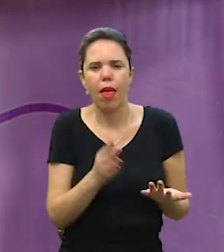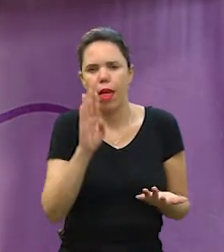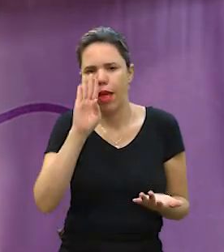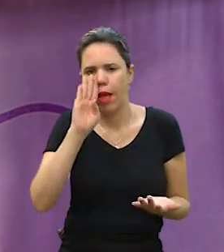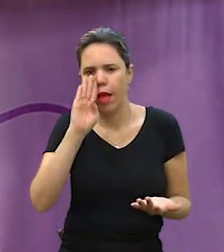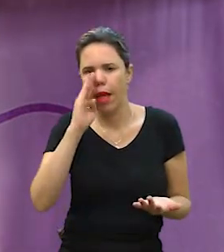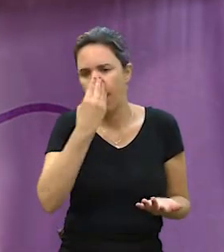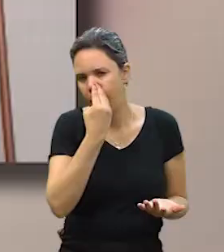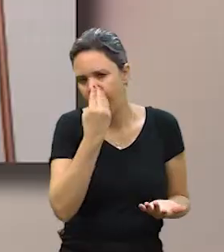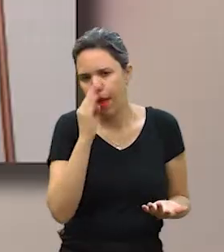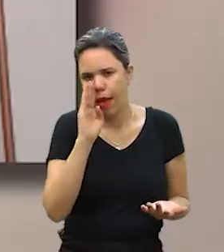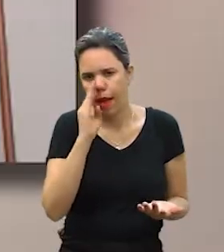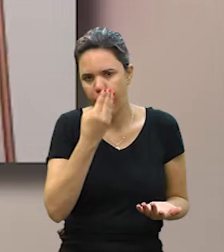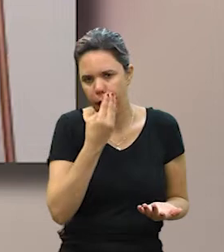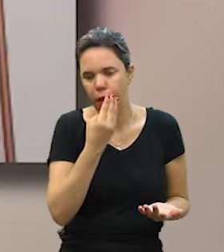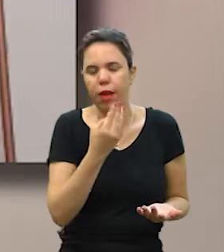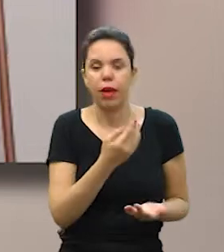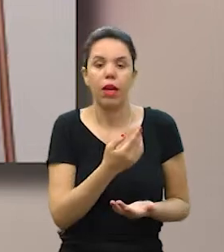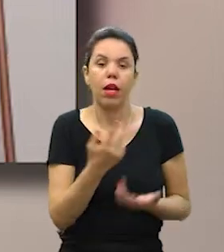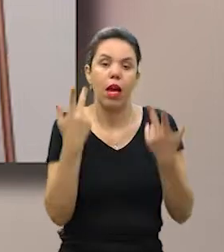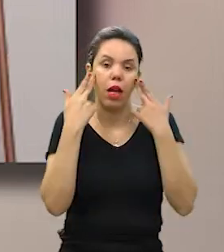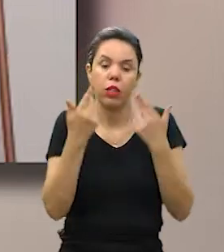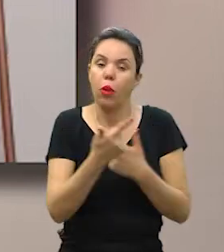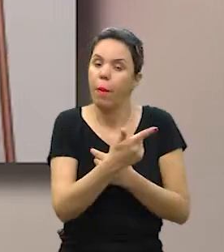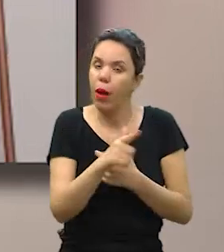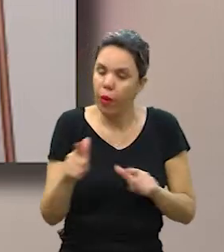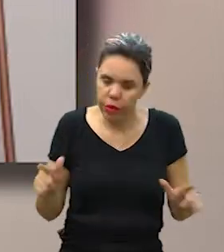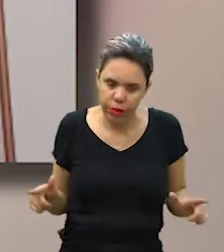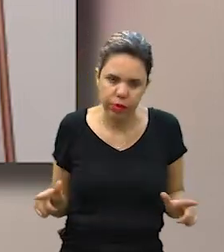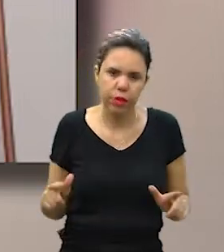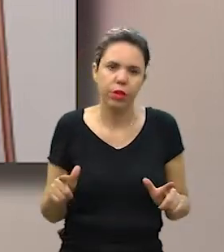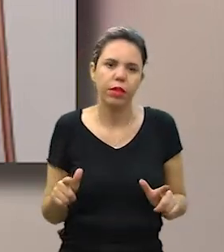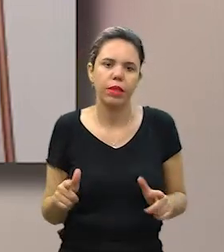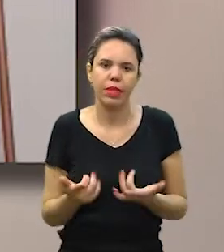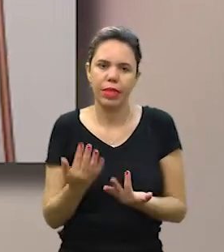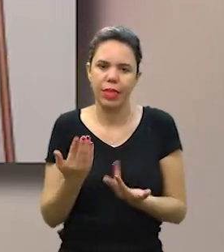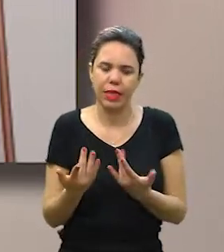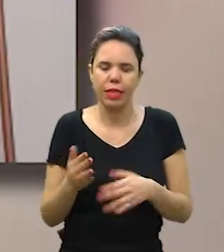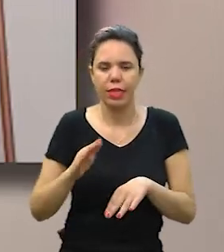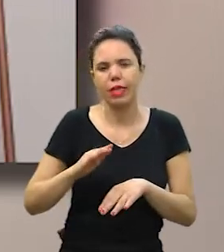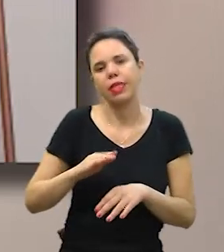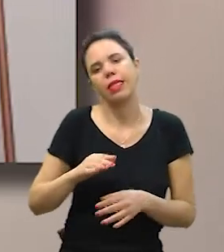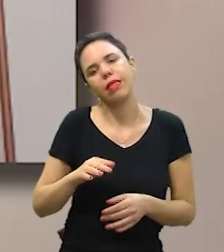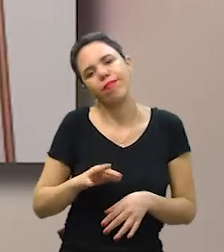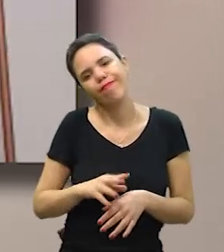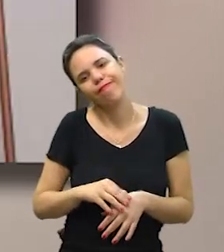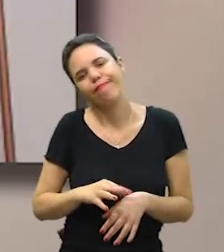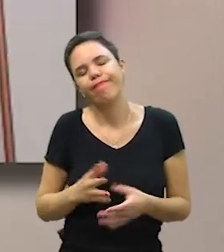ter assadura? O normal é não ter, né? As assaduras